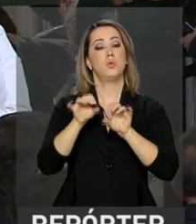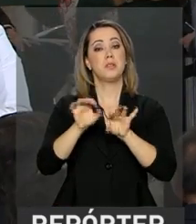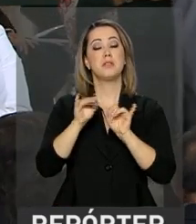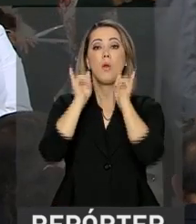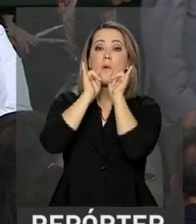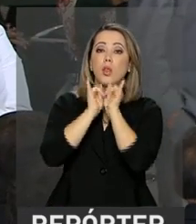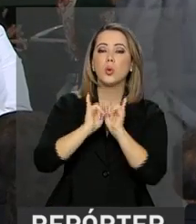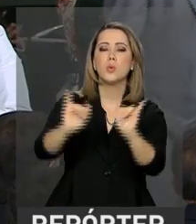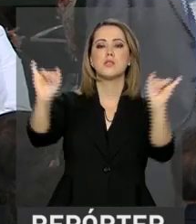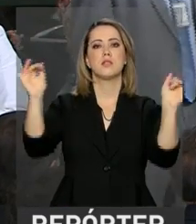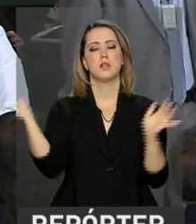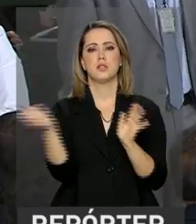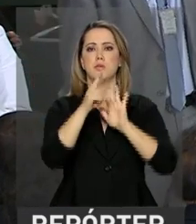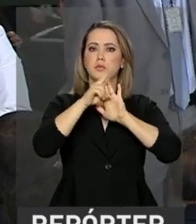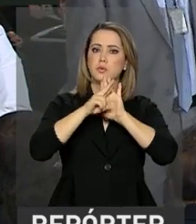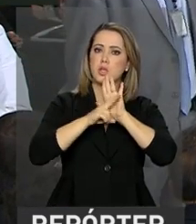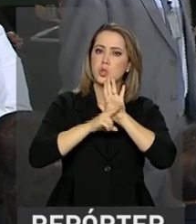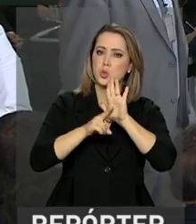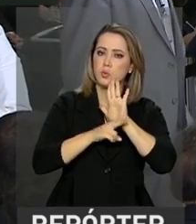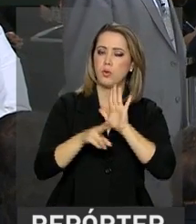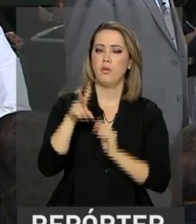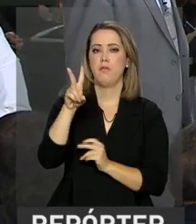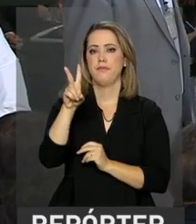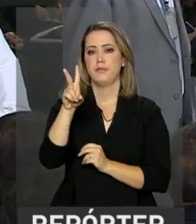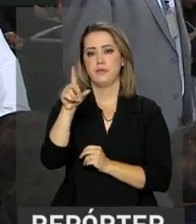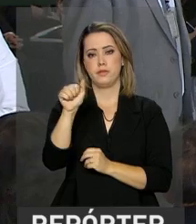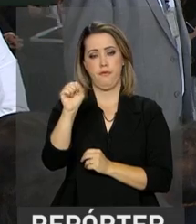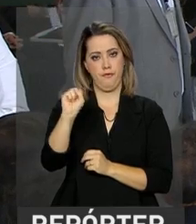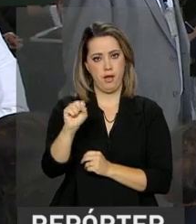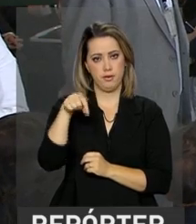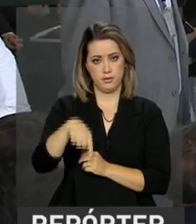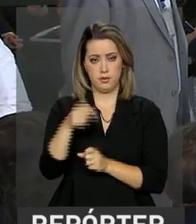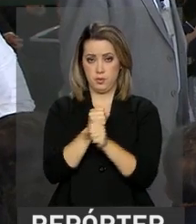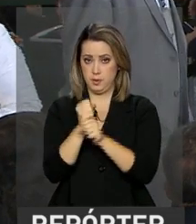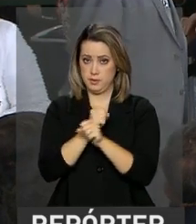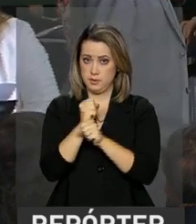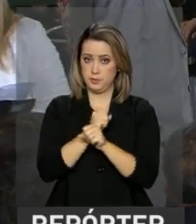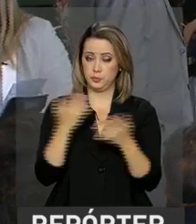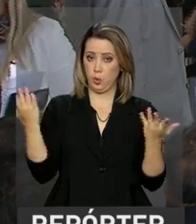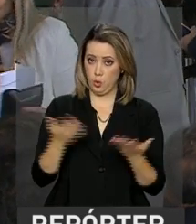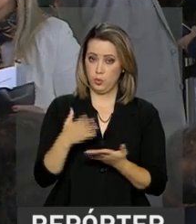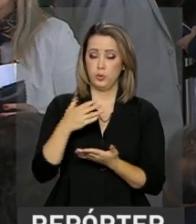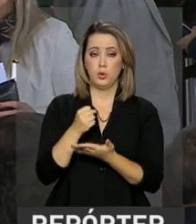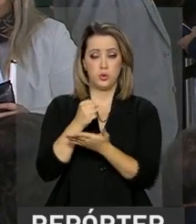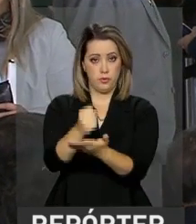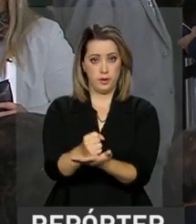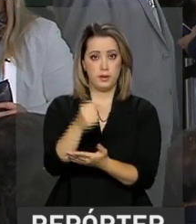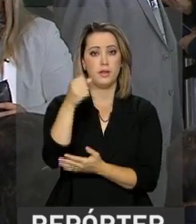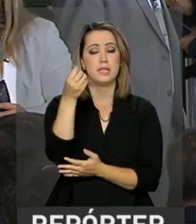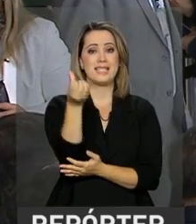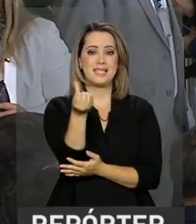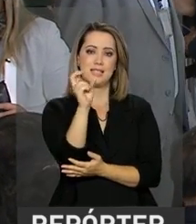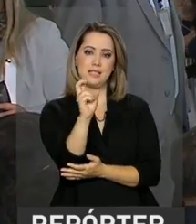anunciar as as novas vagas do fiéis para 2017 atualmente são ofertadas cerca de